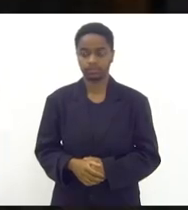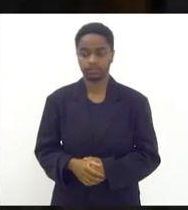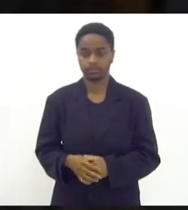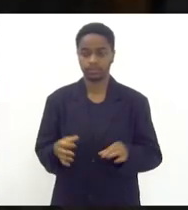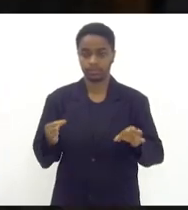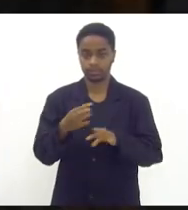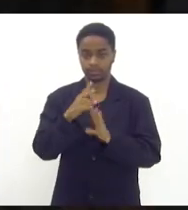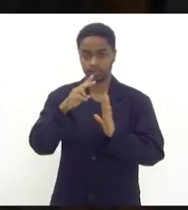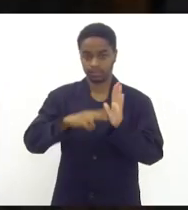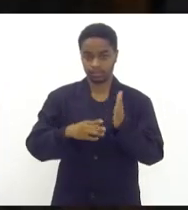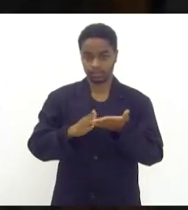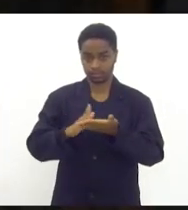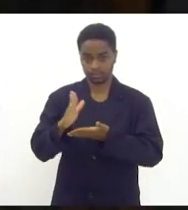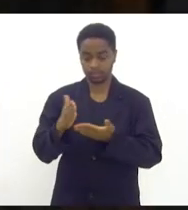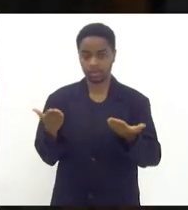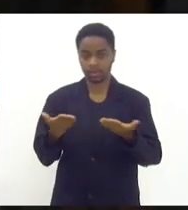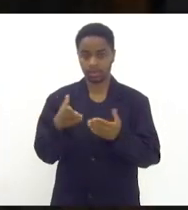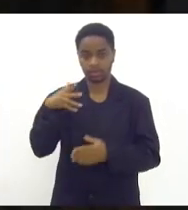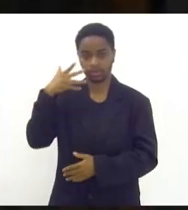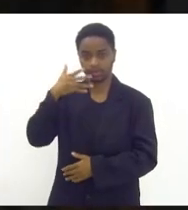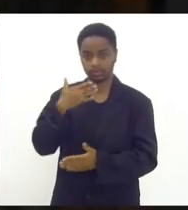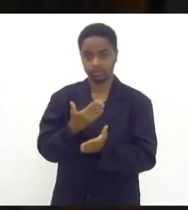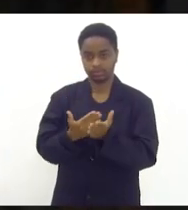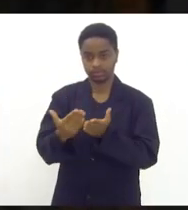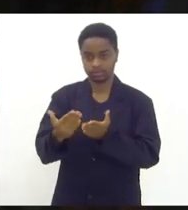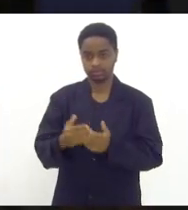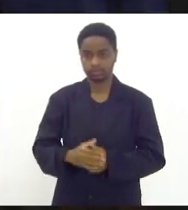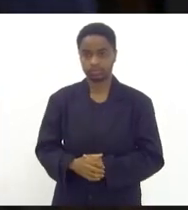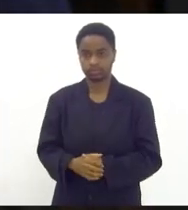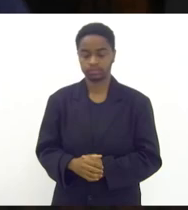Lida e aprovada a ata, se passa ao expediente inicial.